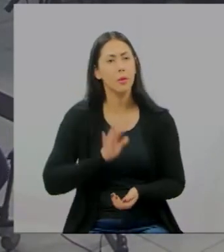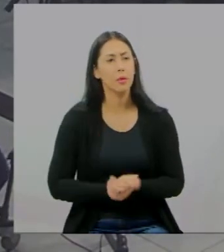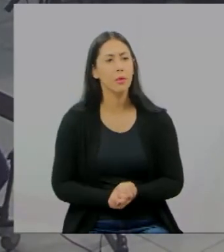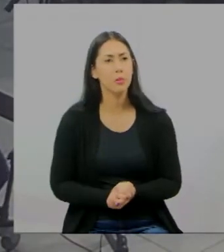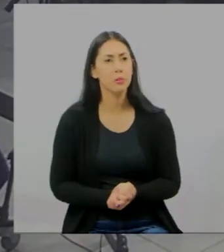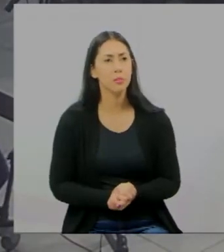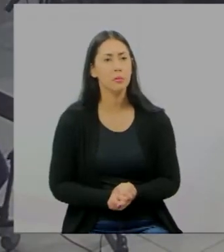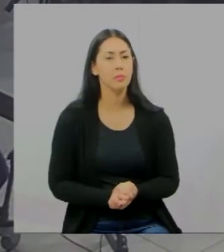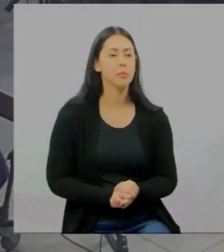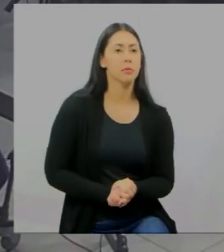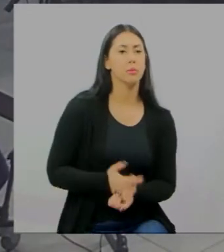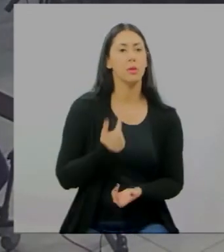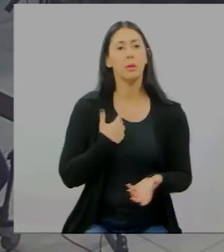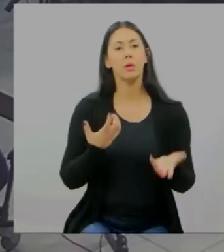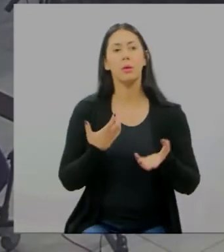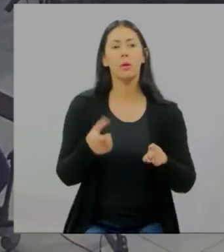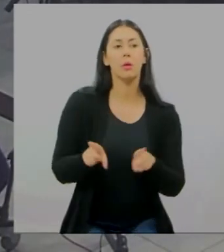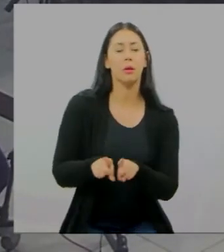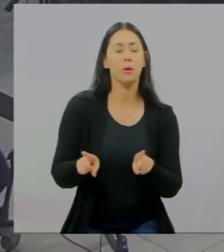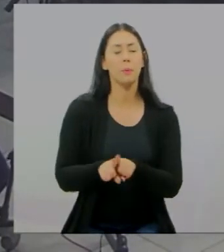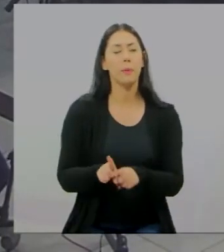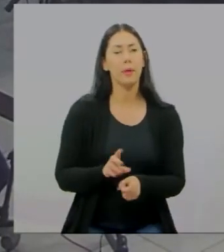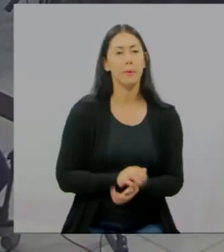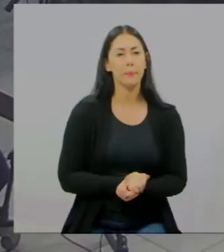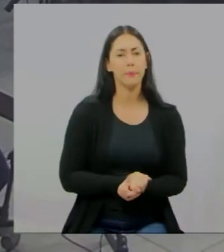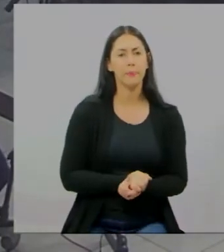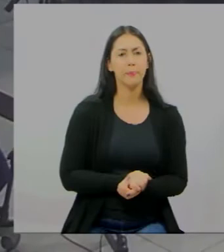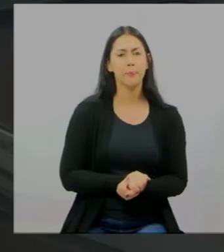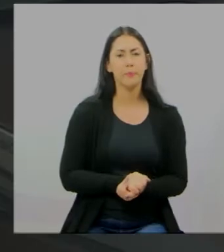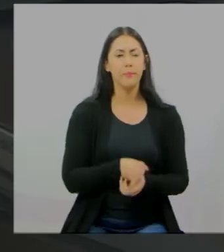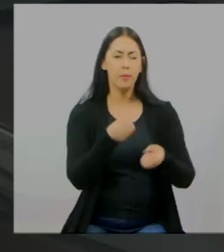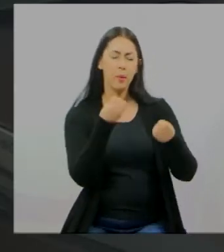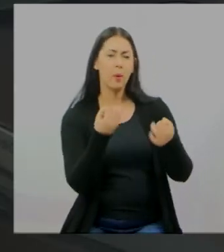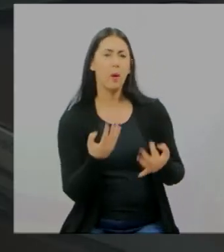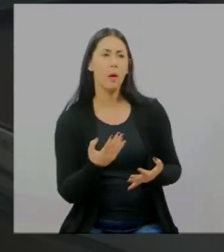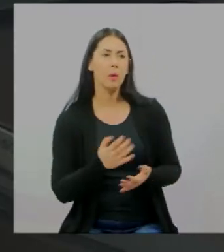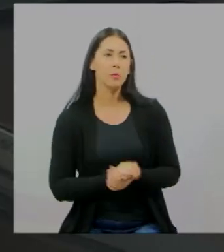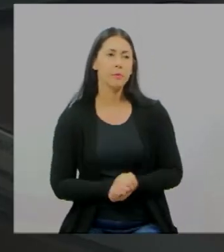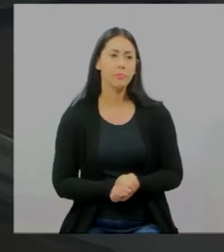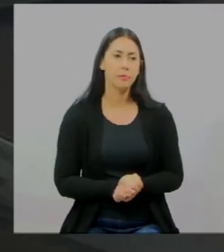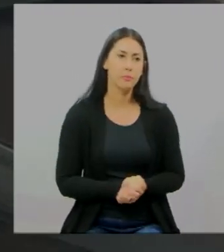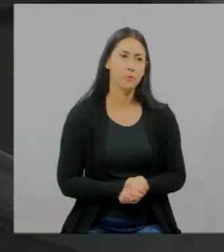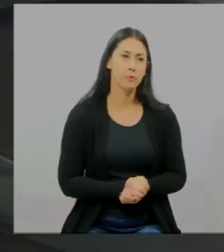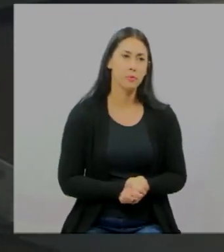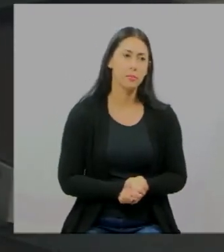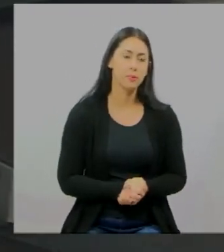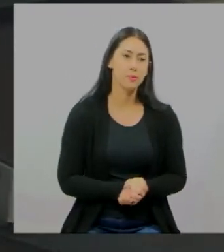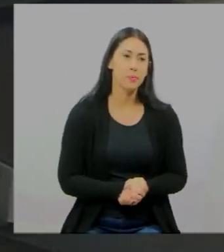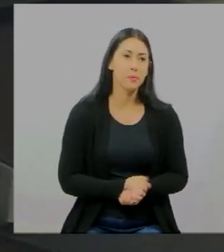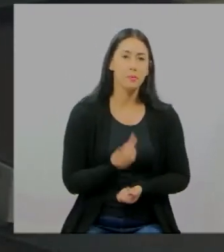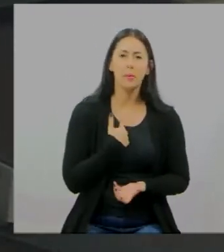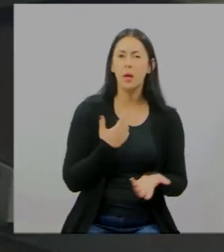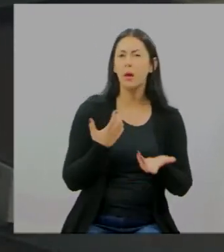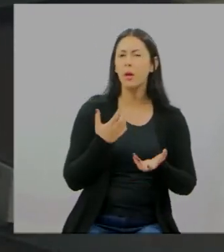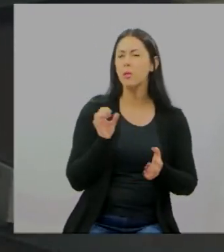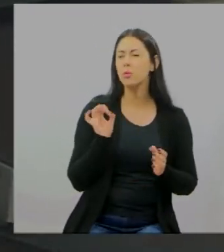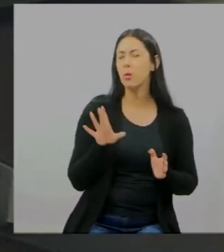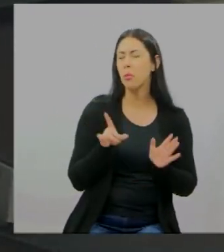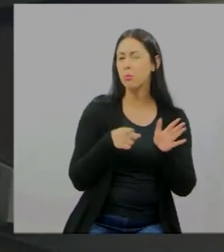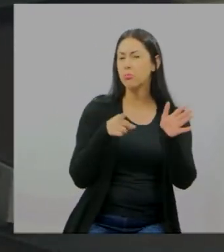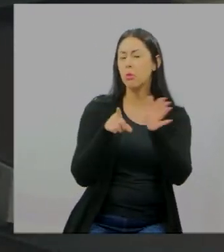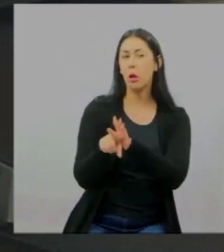Senhor presidente, eu quero aqui também comentar. Eu só quero deixar uma questão